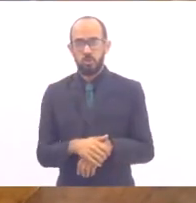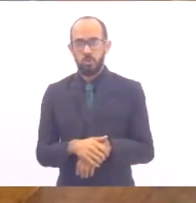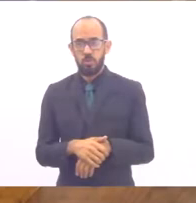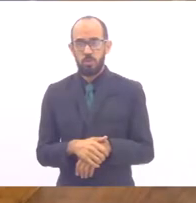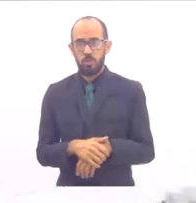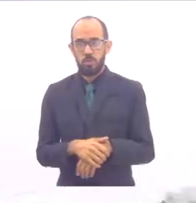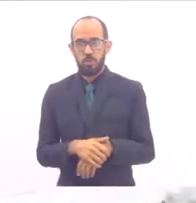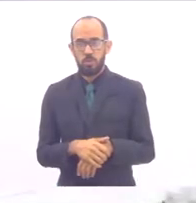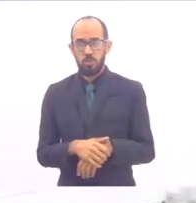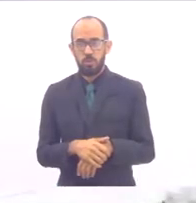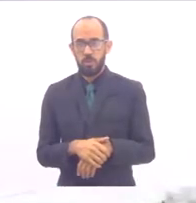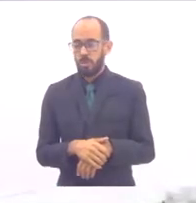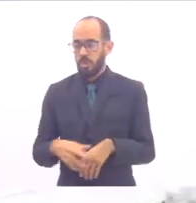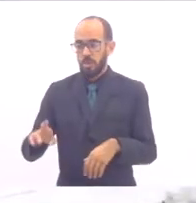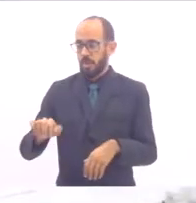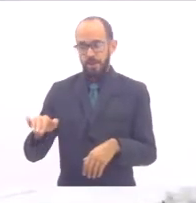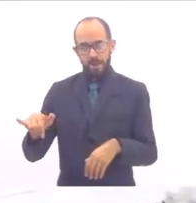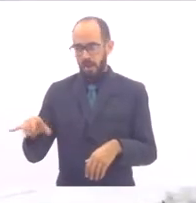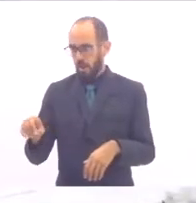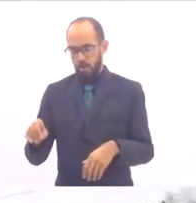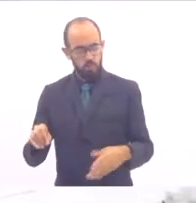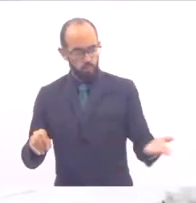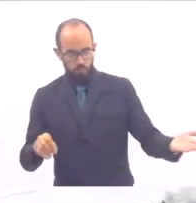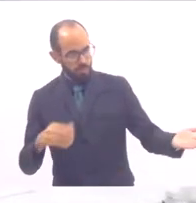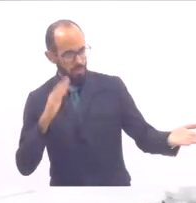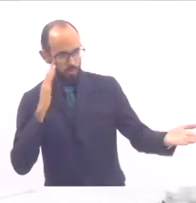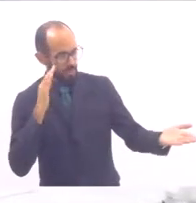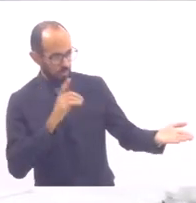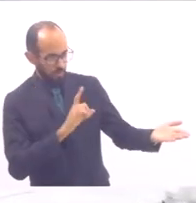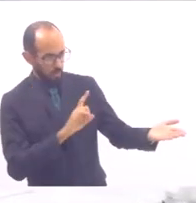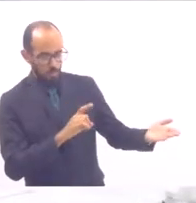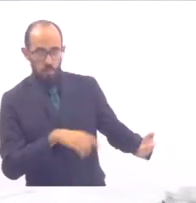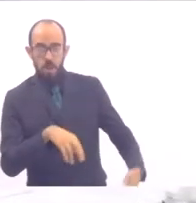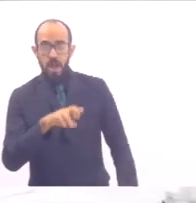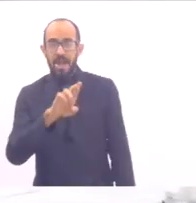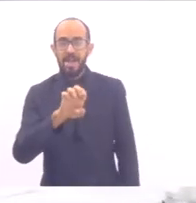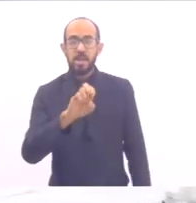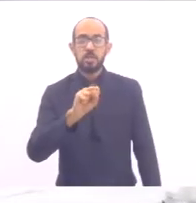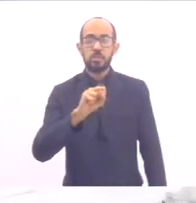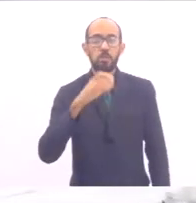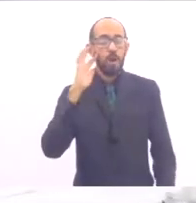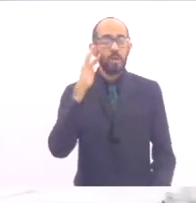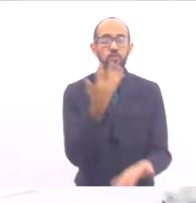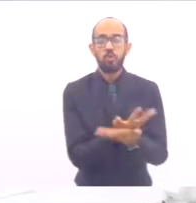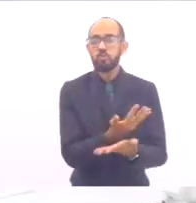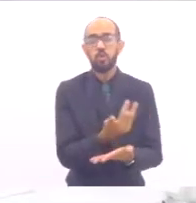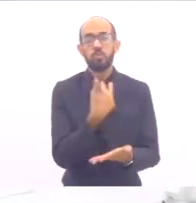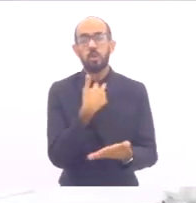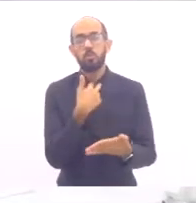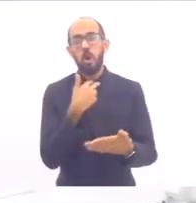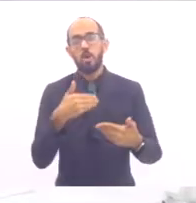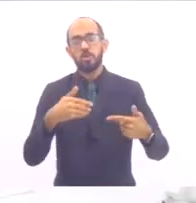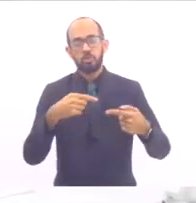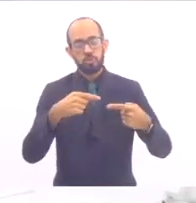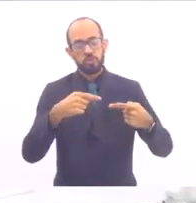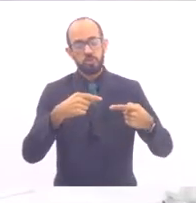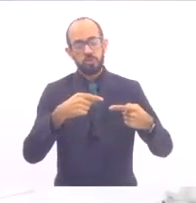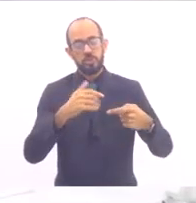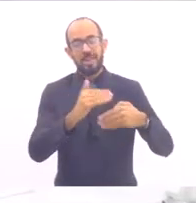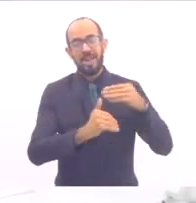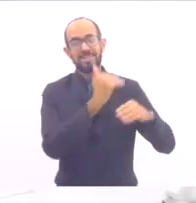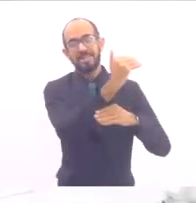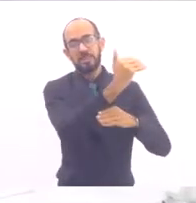que é o mesmo artigo. Meu caro, você não está percebendo. Uma resolução não tem o poder de matar uma lei. Se alguém fez isso,